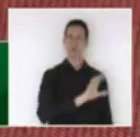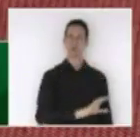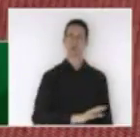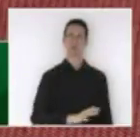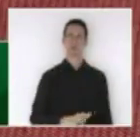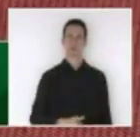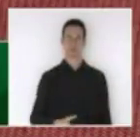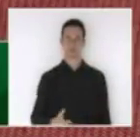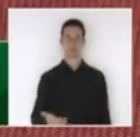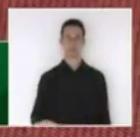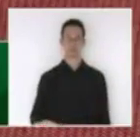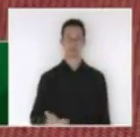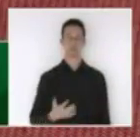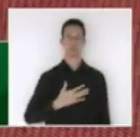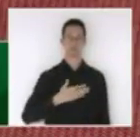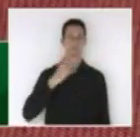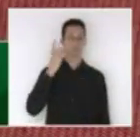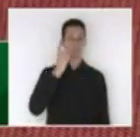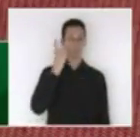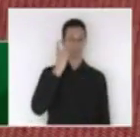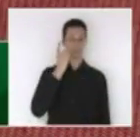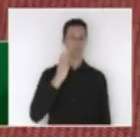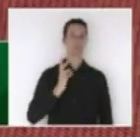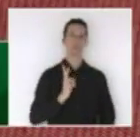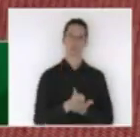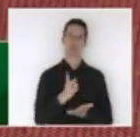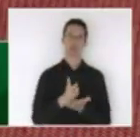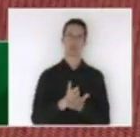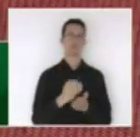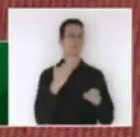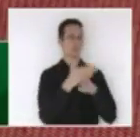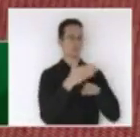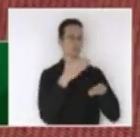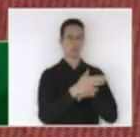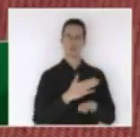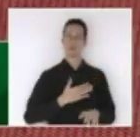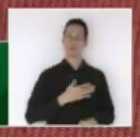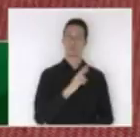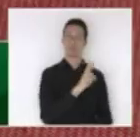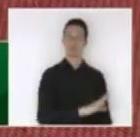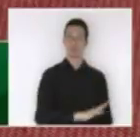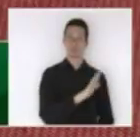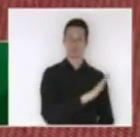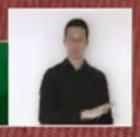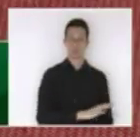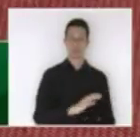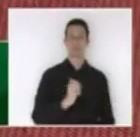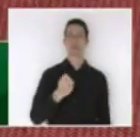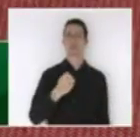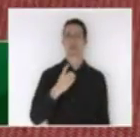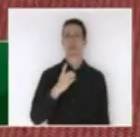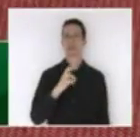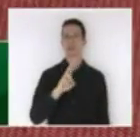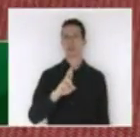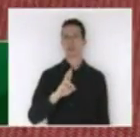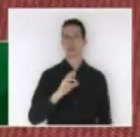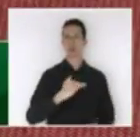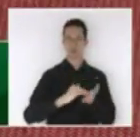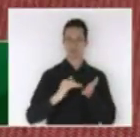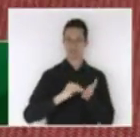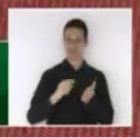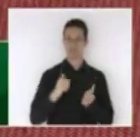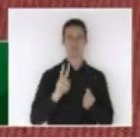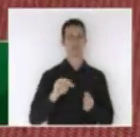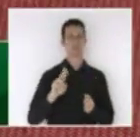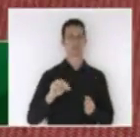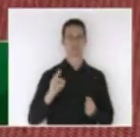os eventos, nas festas, e eles não estão nem representando as secretarias nas festas dos municípios. Então, está mais